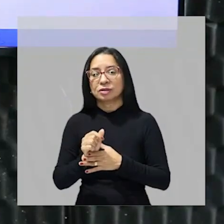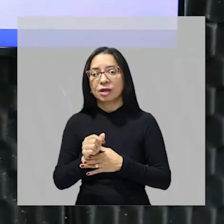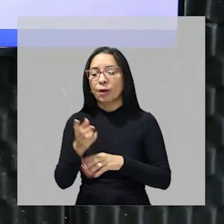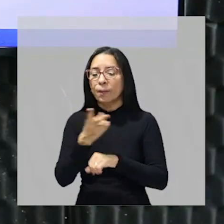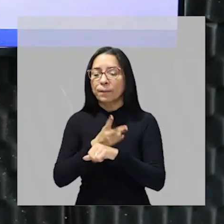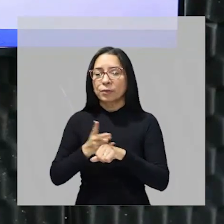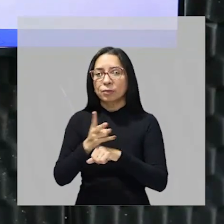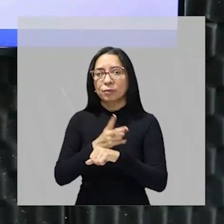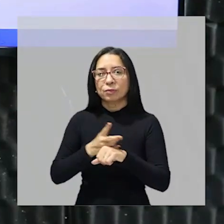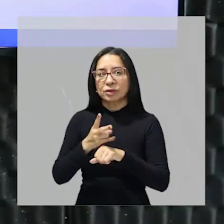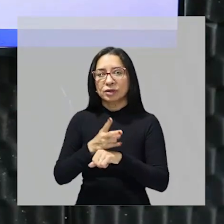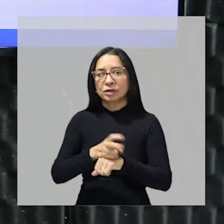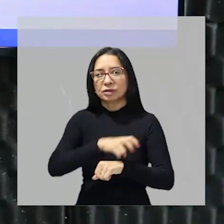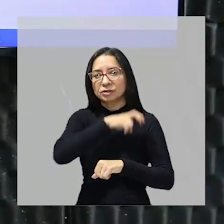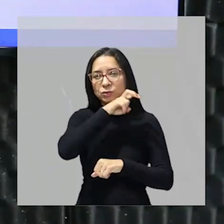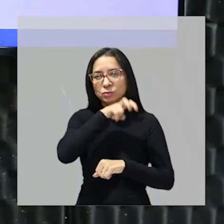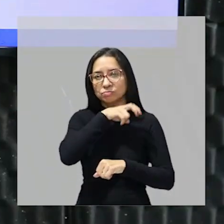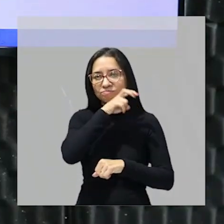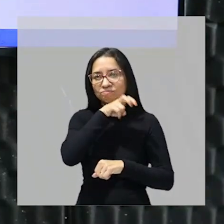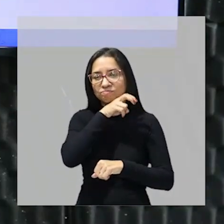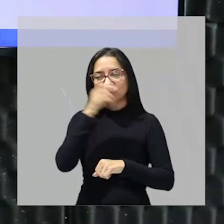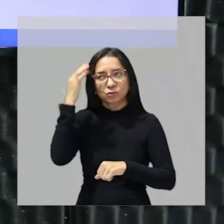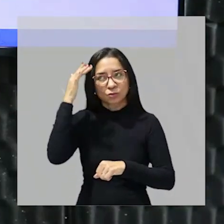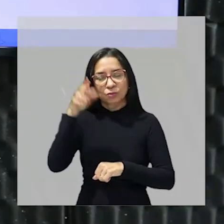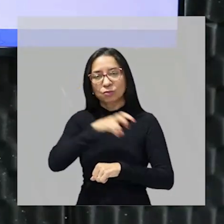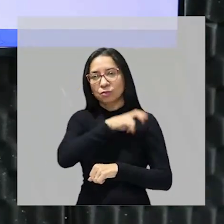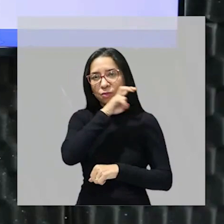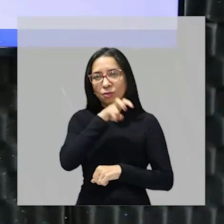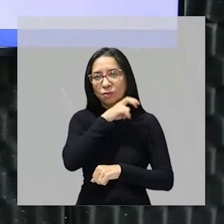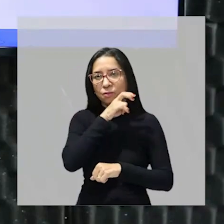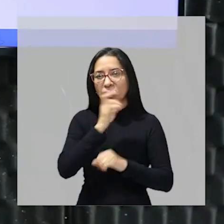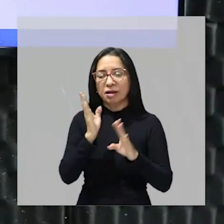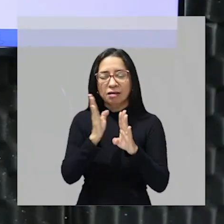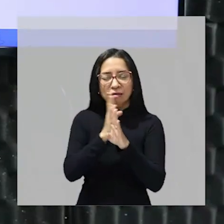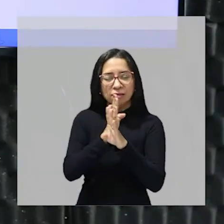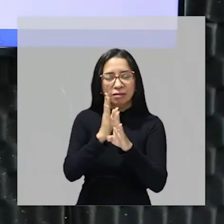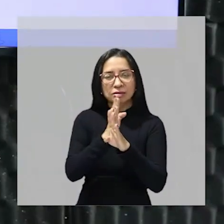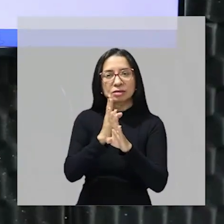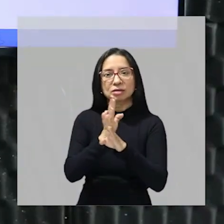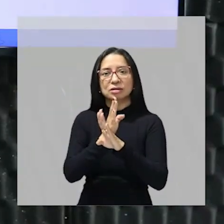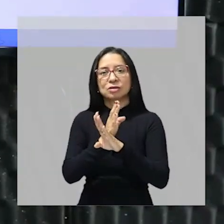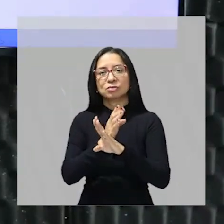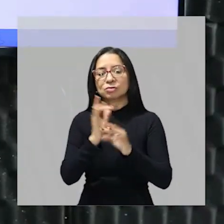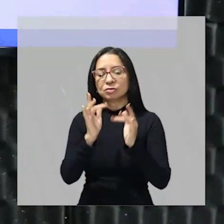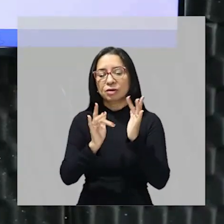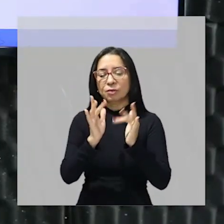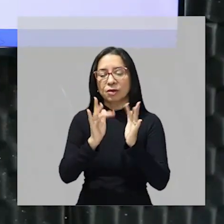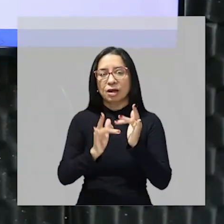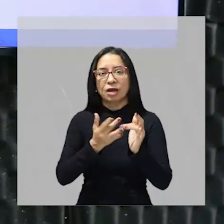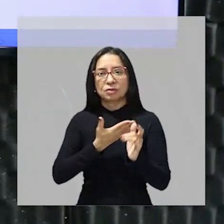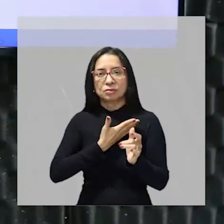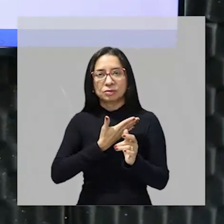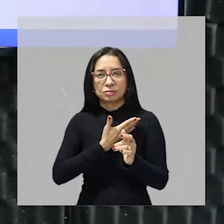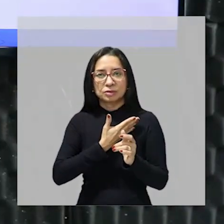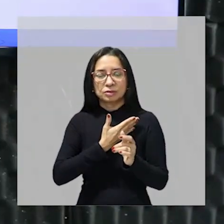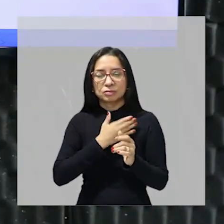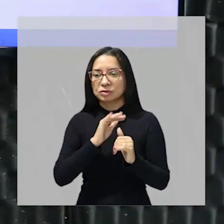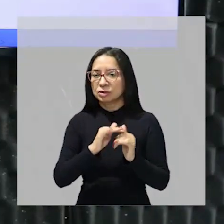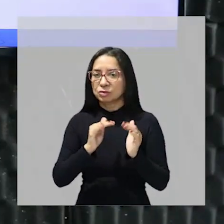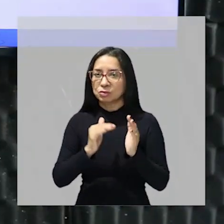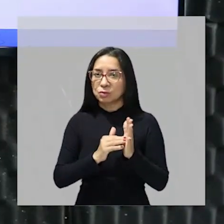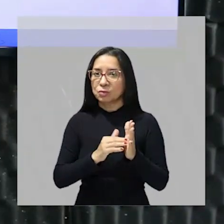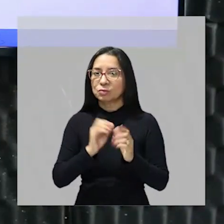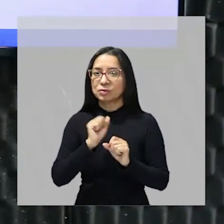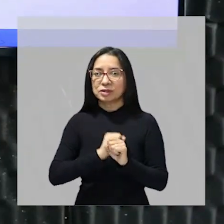com cobra, traição do namorado, né? Traição do amigo. Então, tem toda esse misticismo, tá?